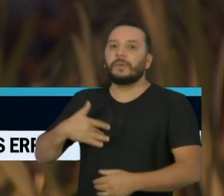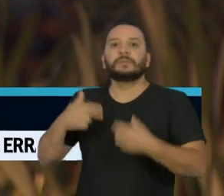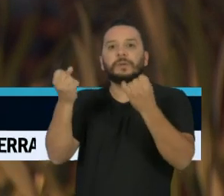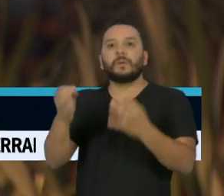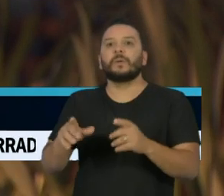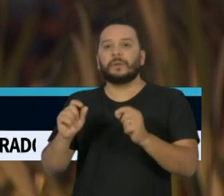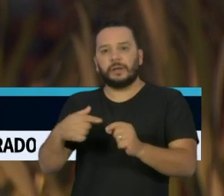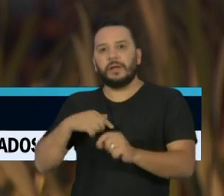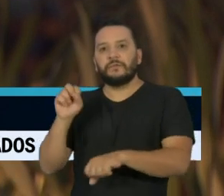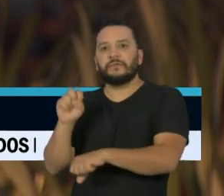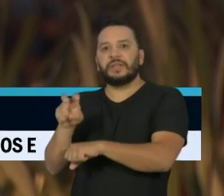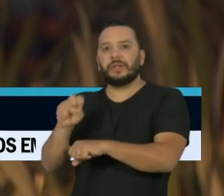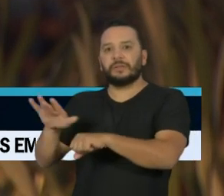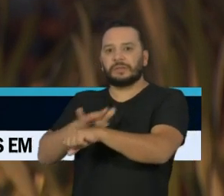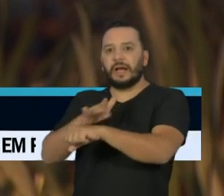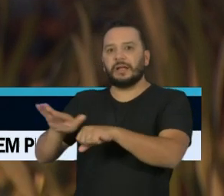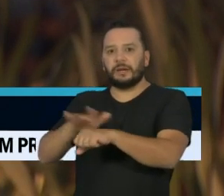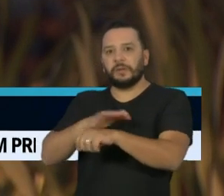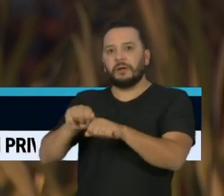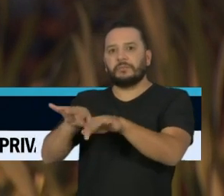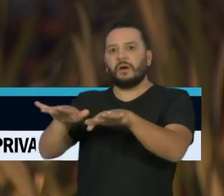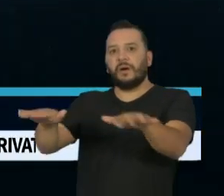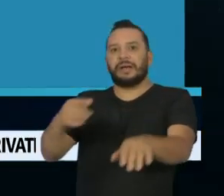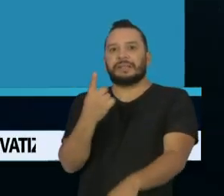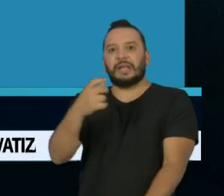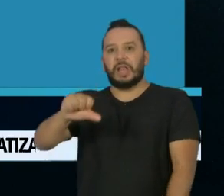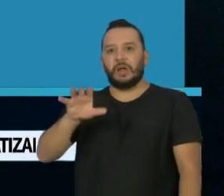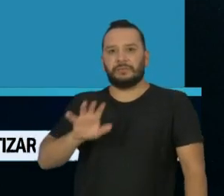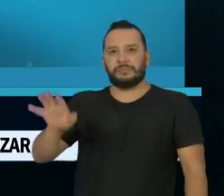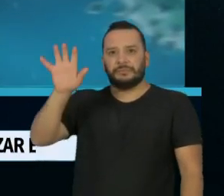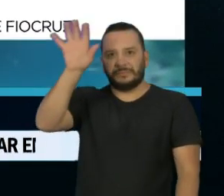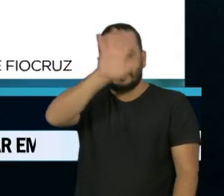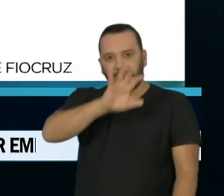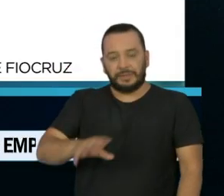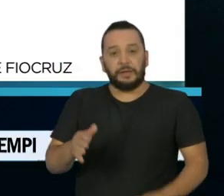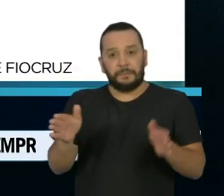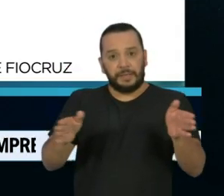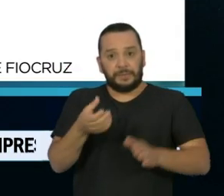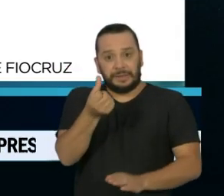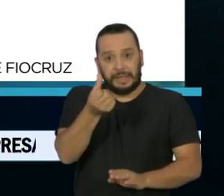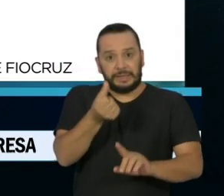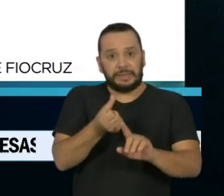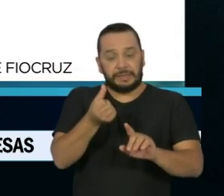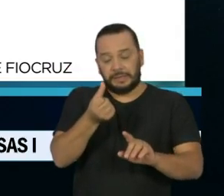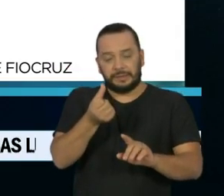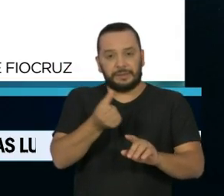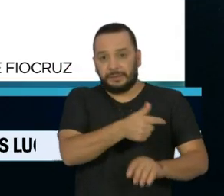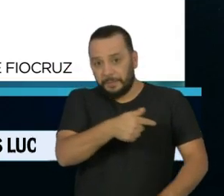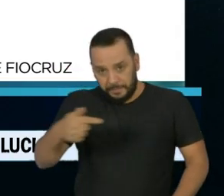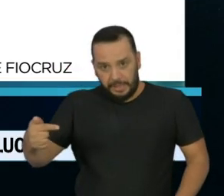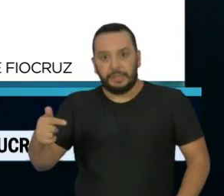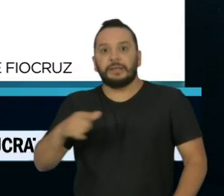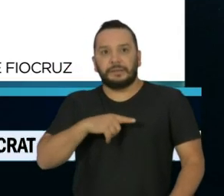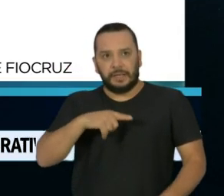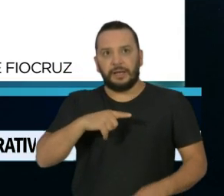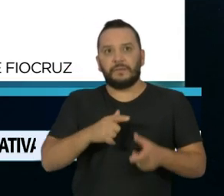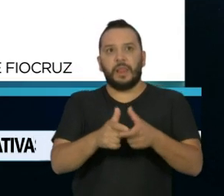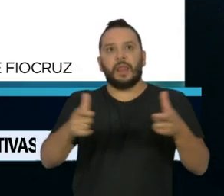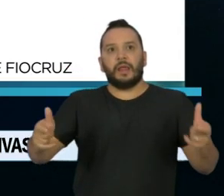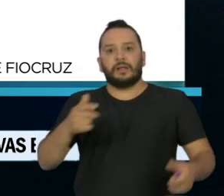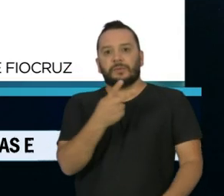está com circulação ativa em 19 estados em seis semanas o número de casos confirmados subiu